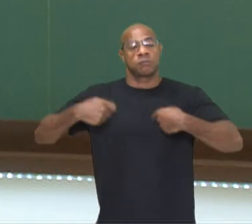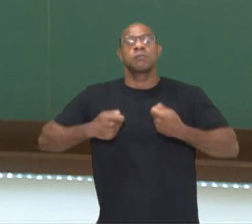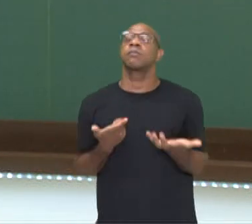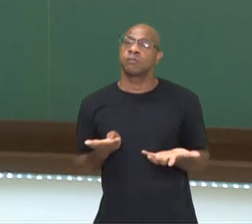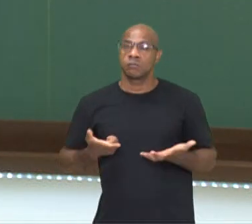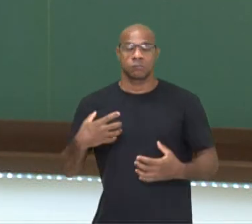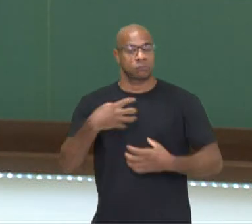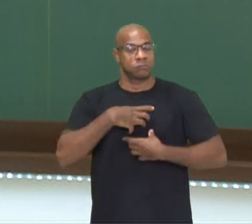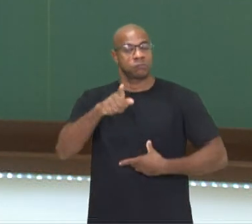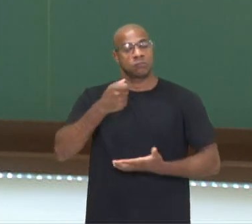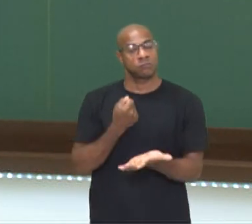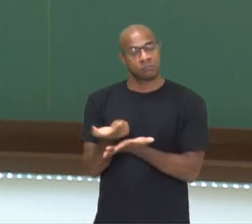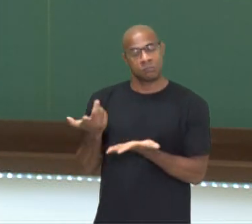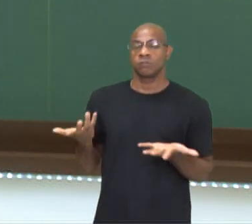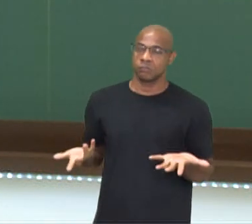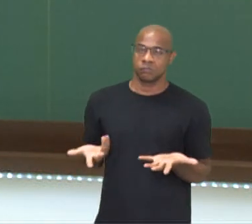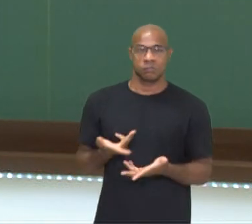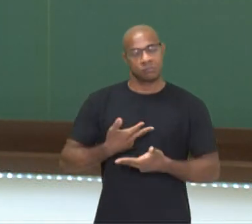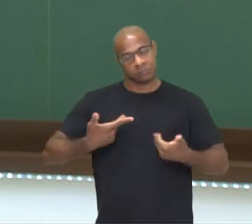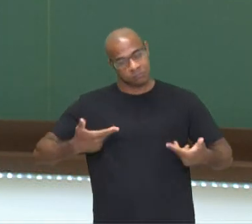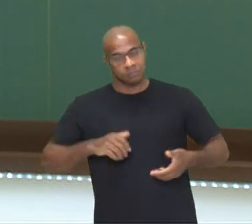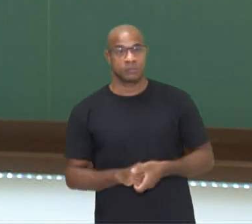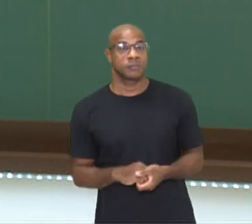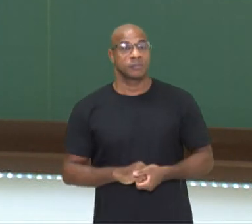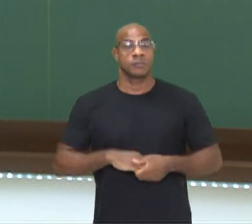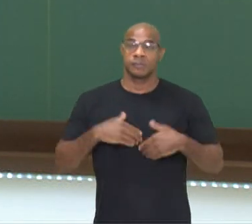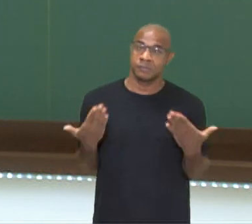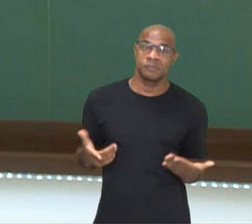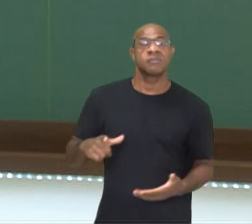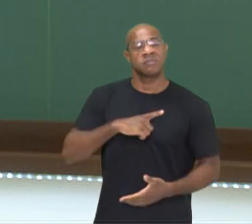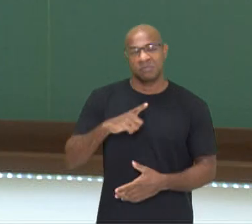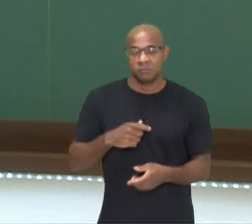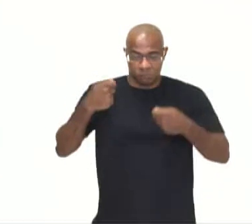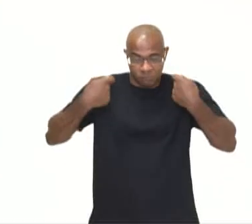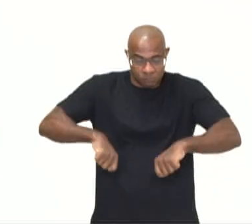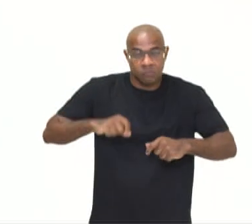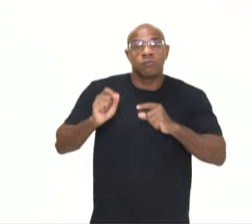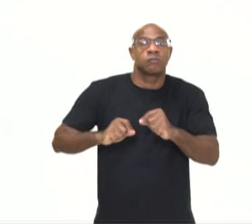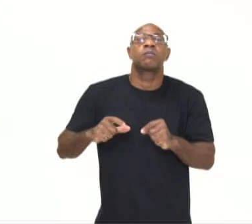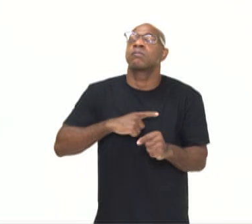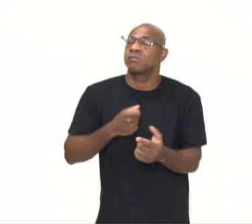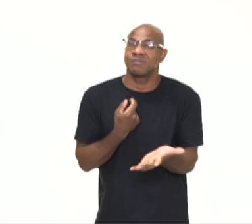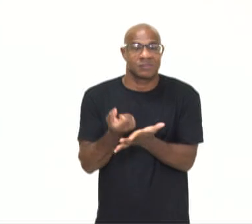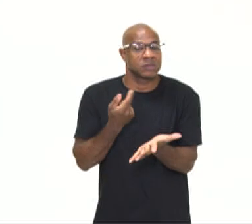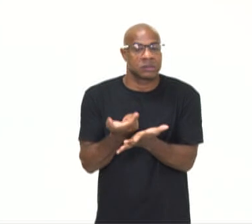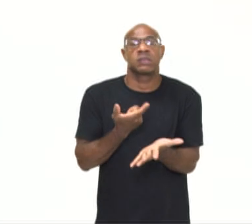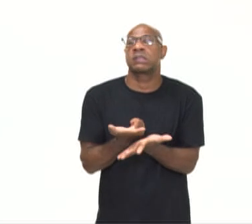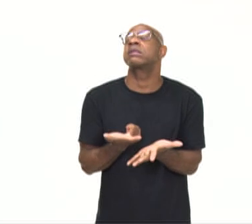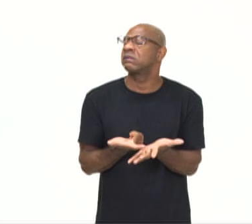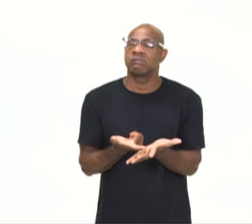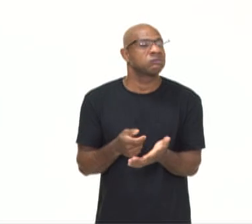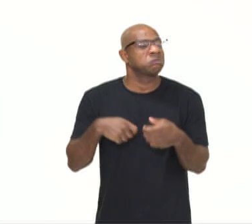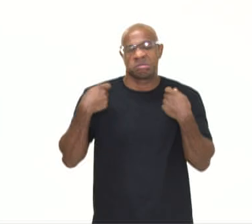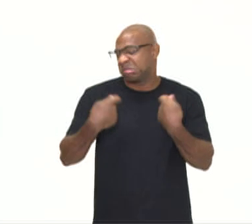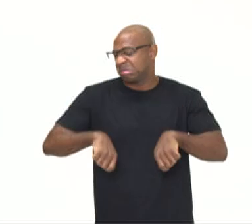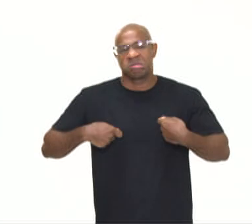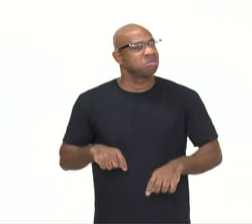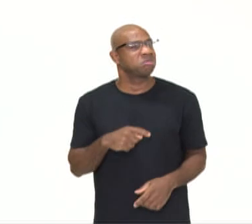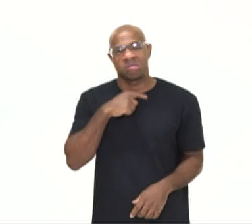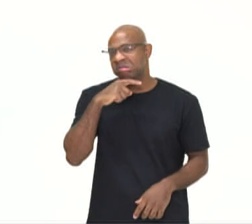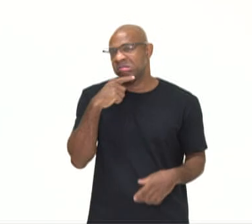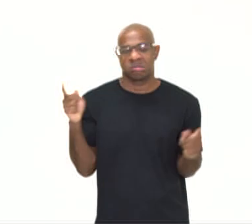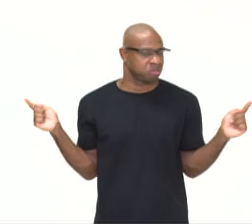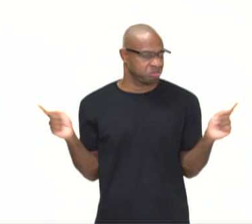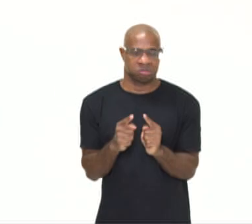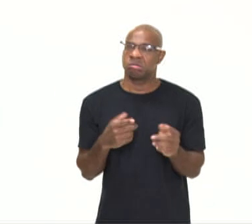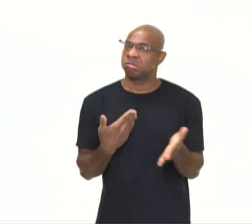você vai consumir alguma coisa. Existem necessidades que geram consumo recorrente e normalmente de curta